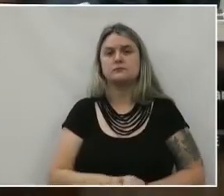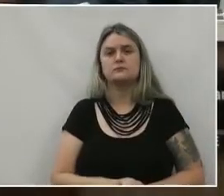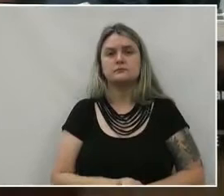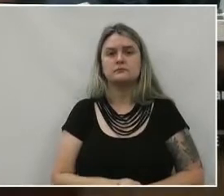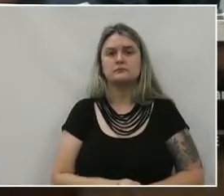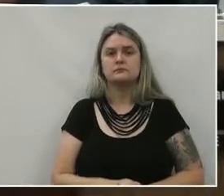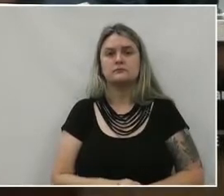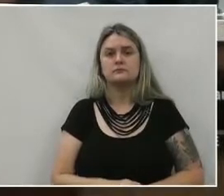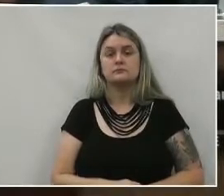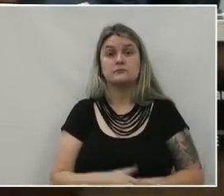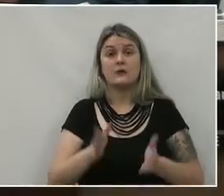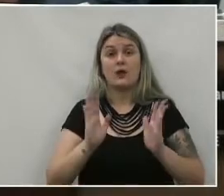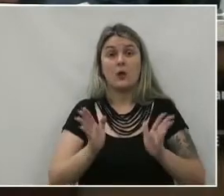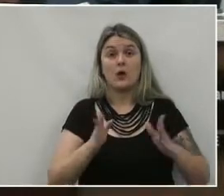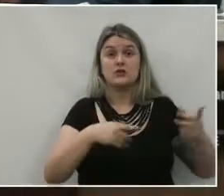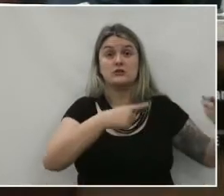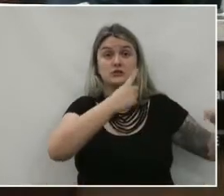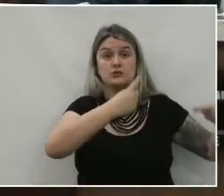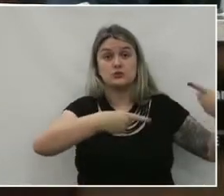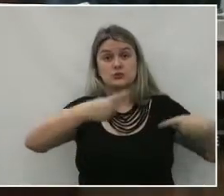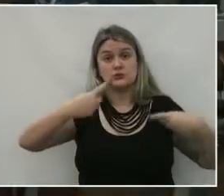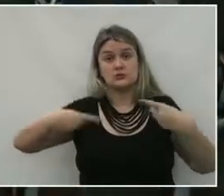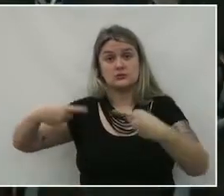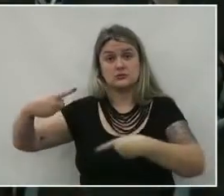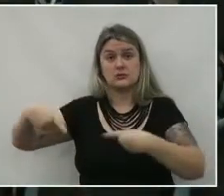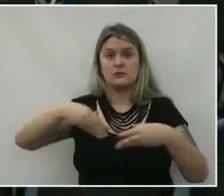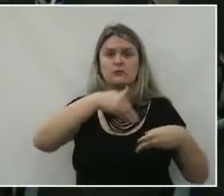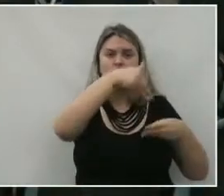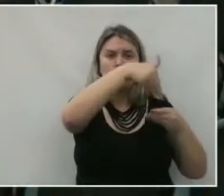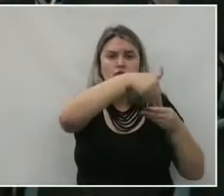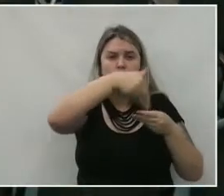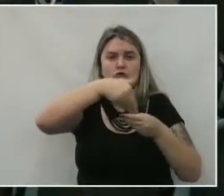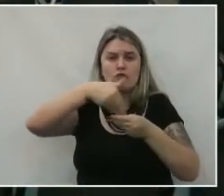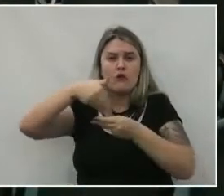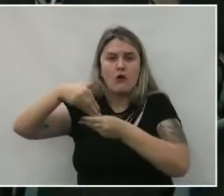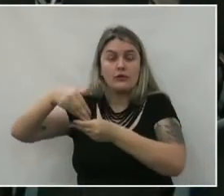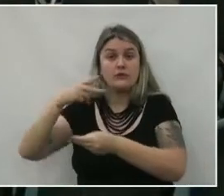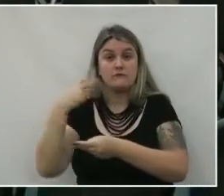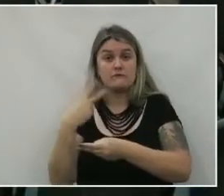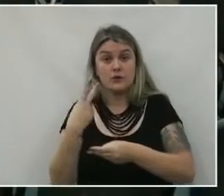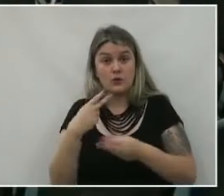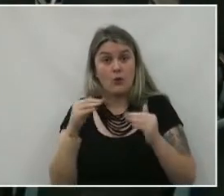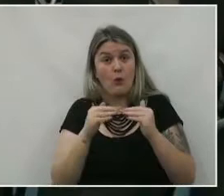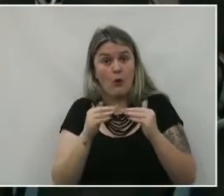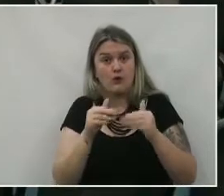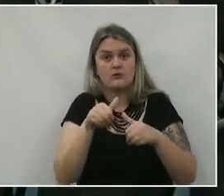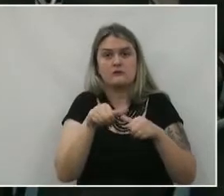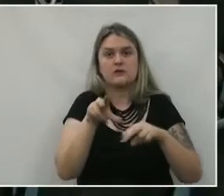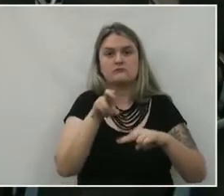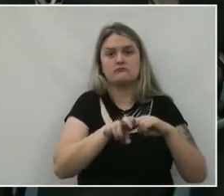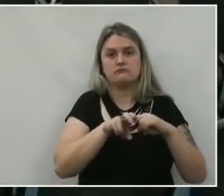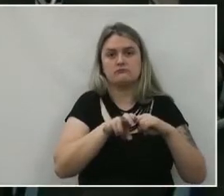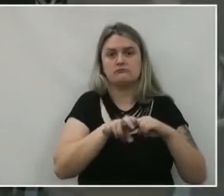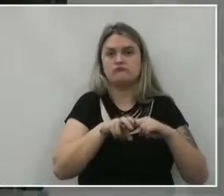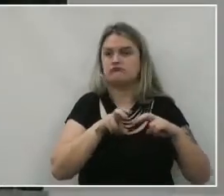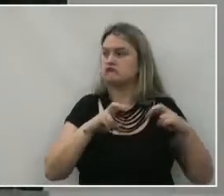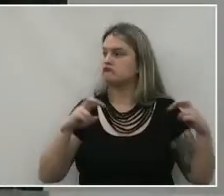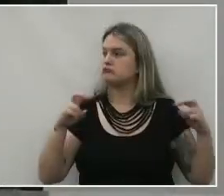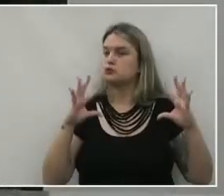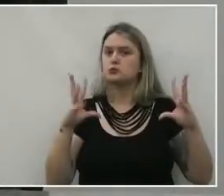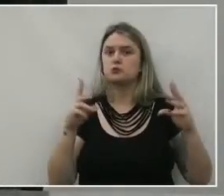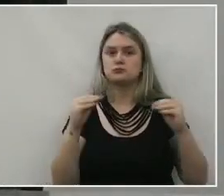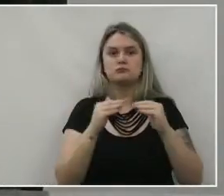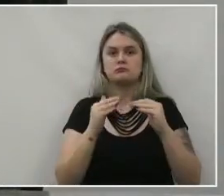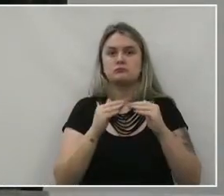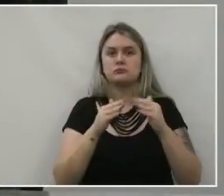Em discussão, em votação, senhores vereadores que aprovam, permaneçam como estão Aprovado o